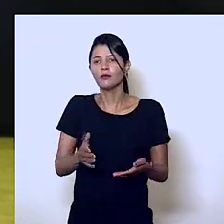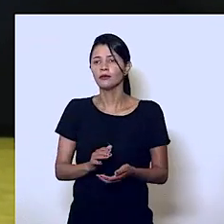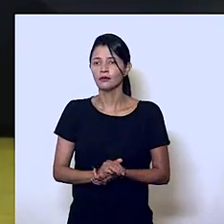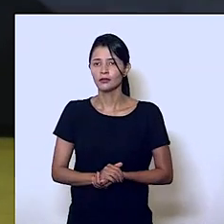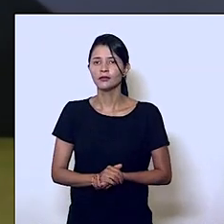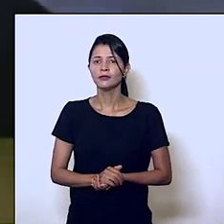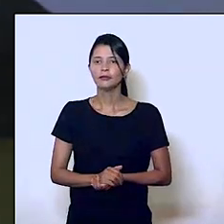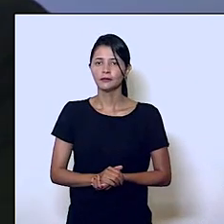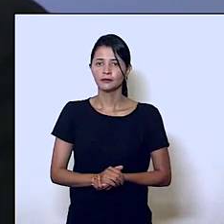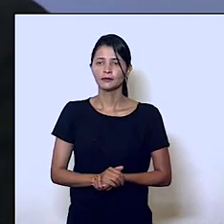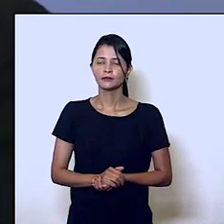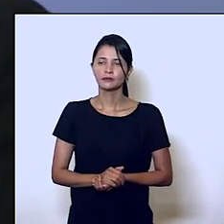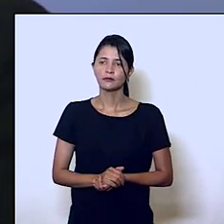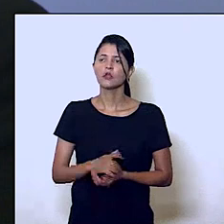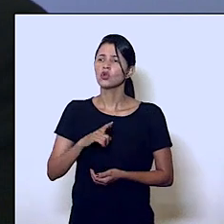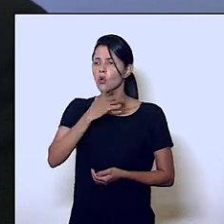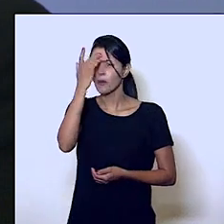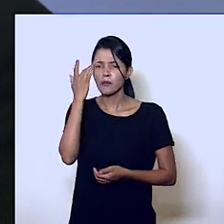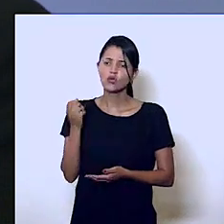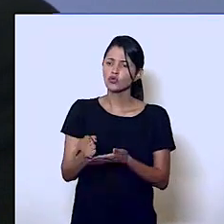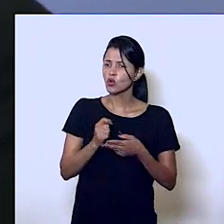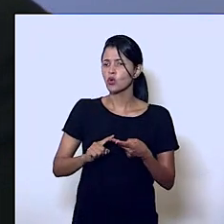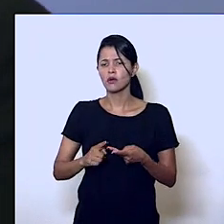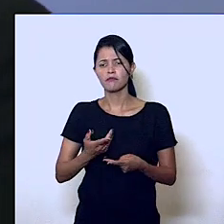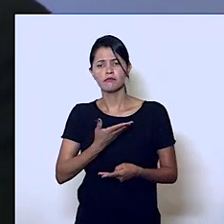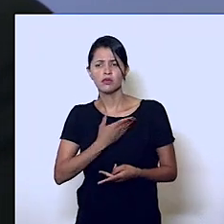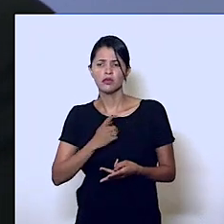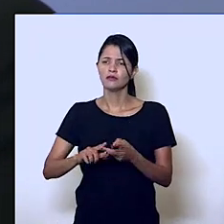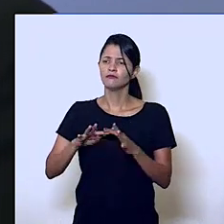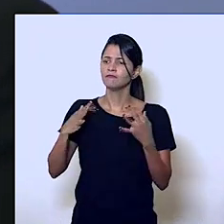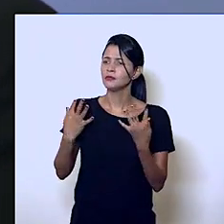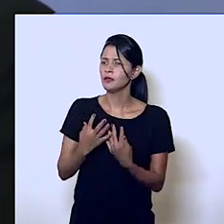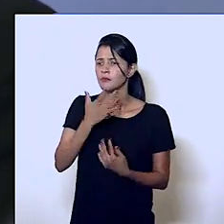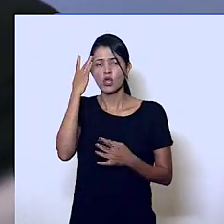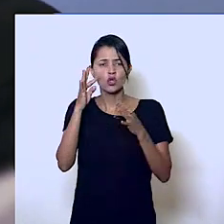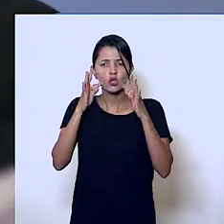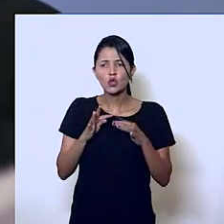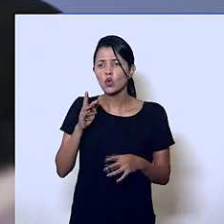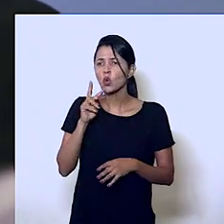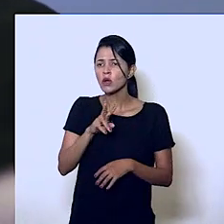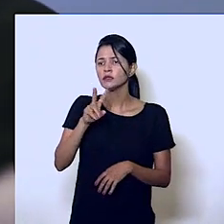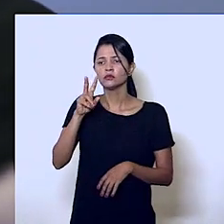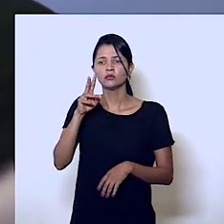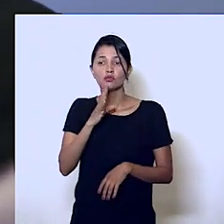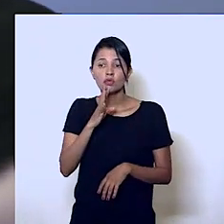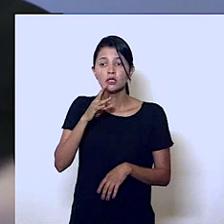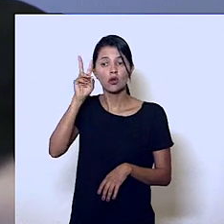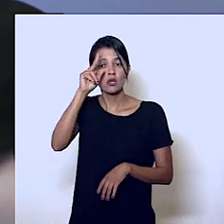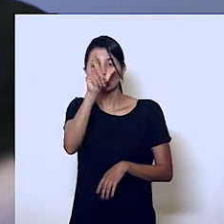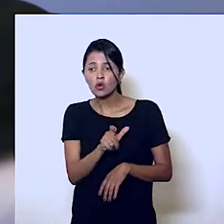colaboradores, amigos, familiares, testemunhas da história e da contribuição que o embaixador Paulo Tarso deu a esta